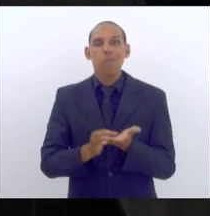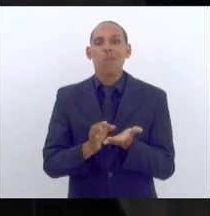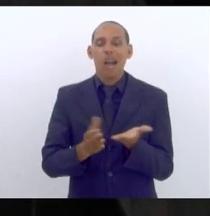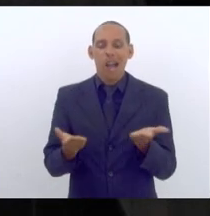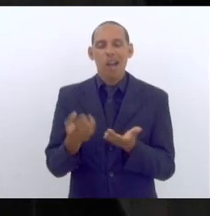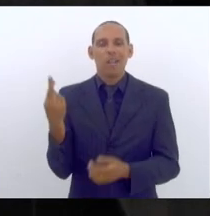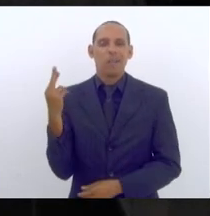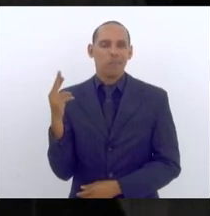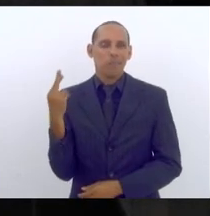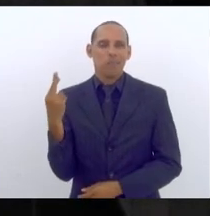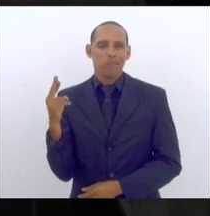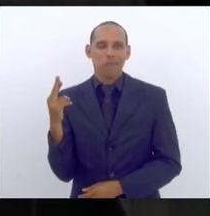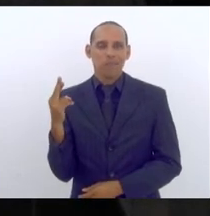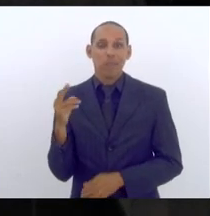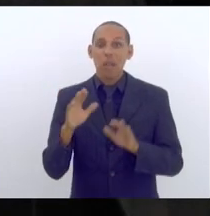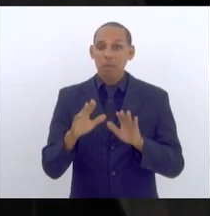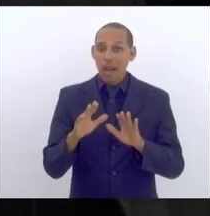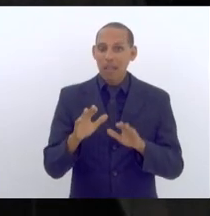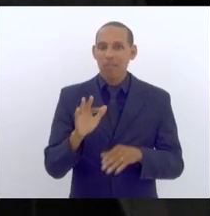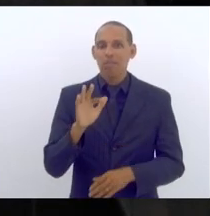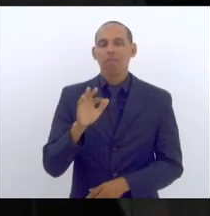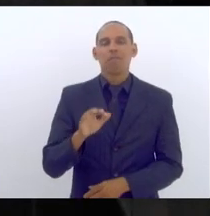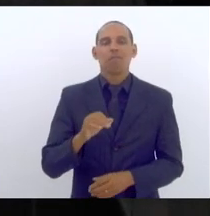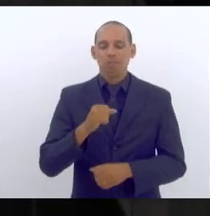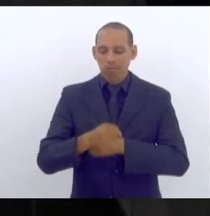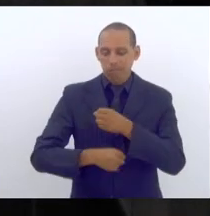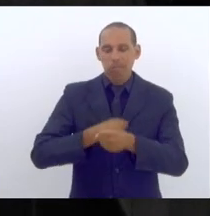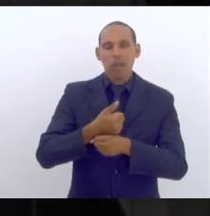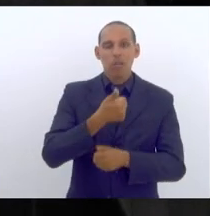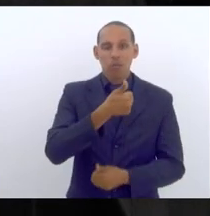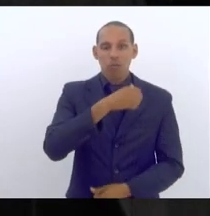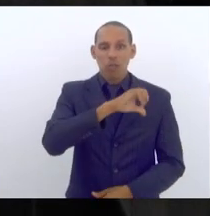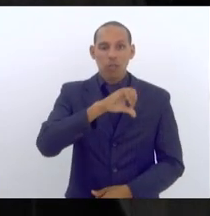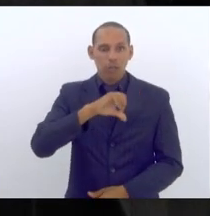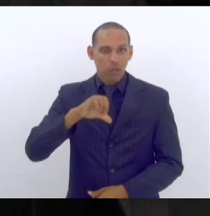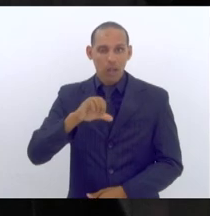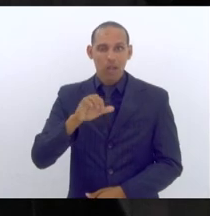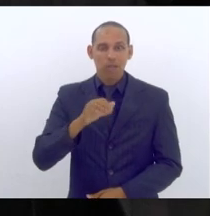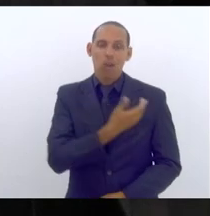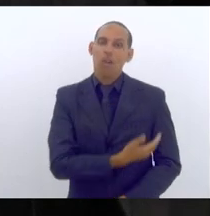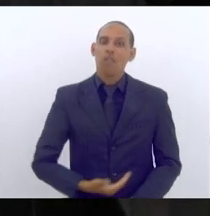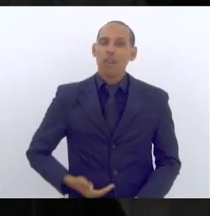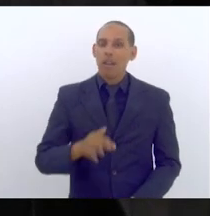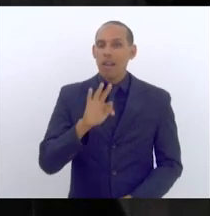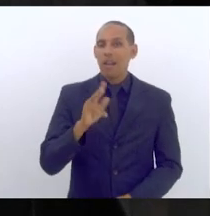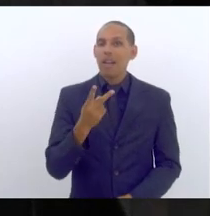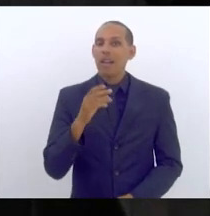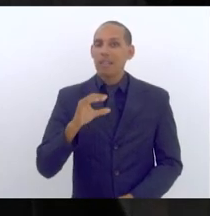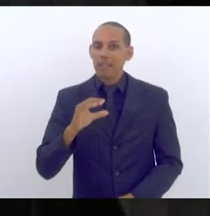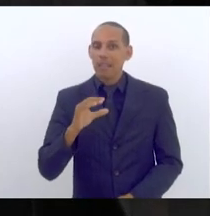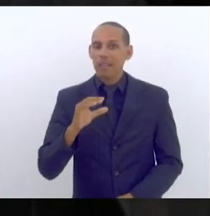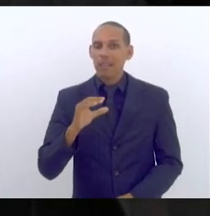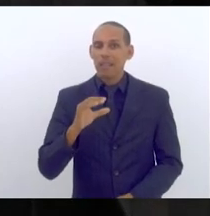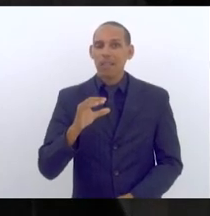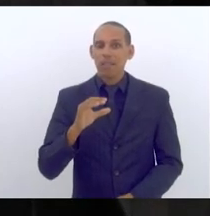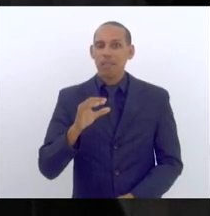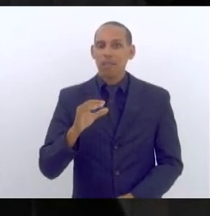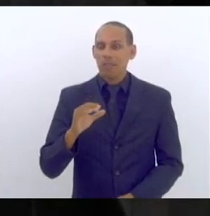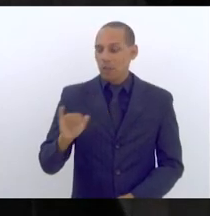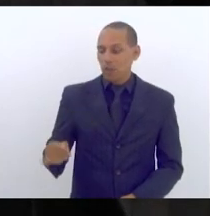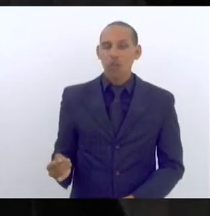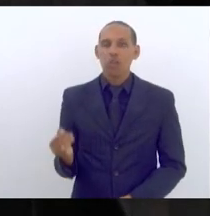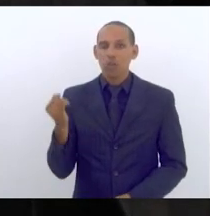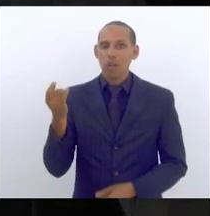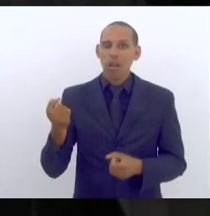governo FHC que começa em 99 a taxa de juros voltou a subir